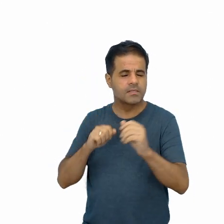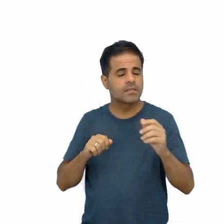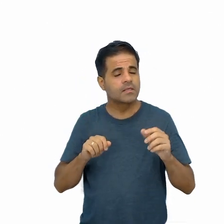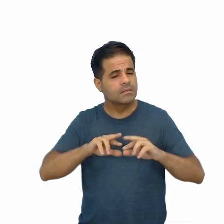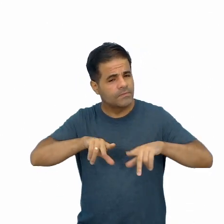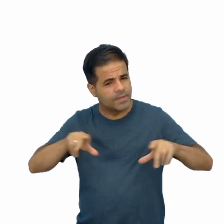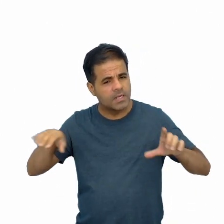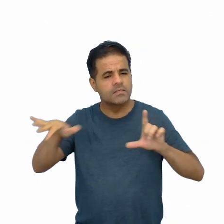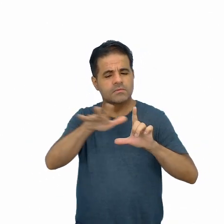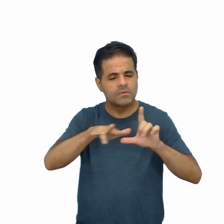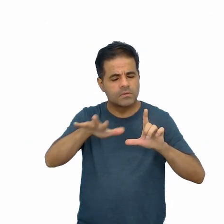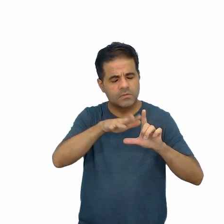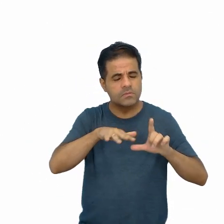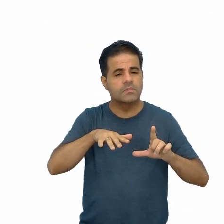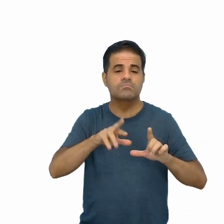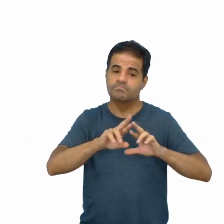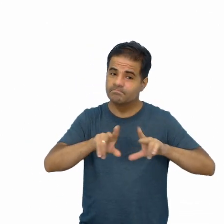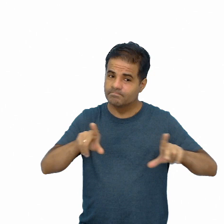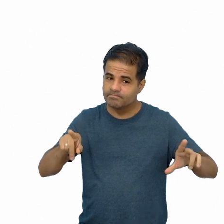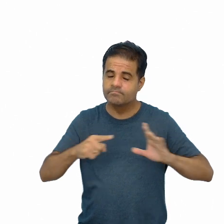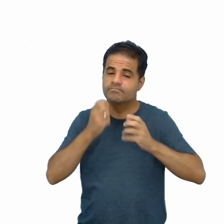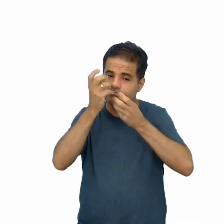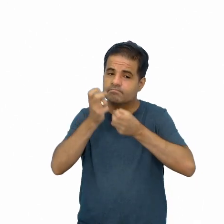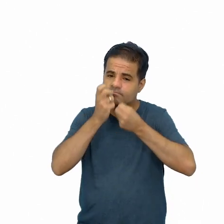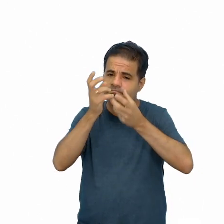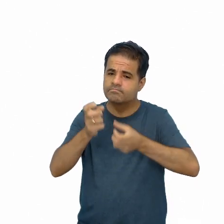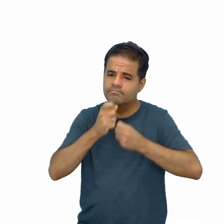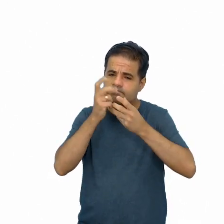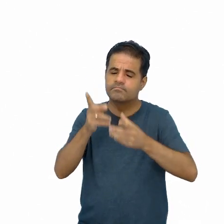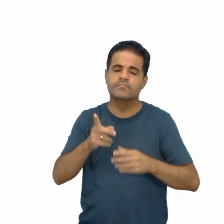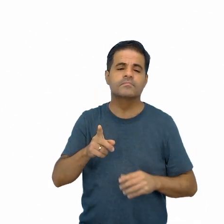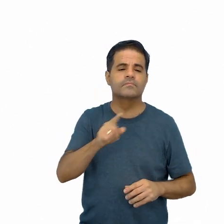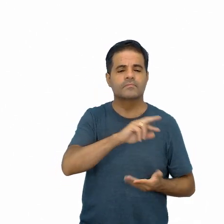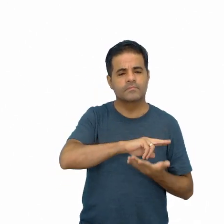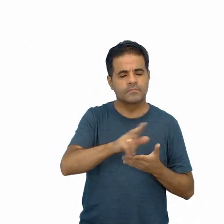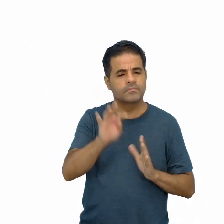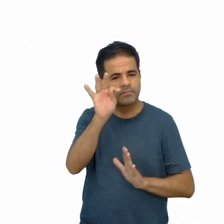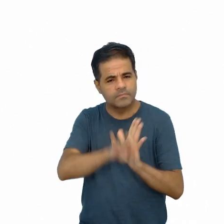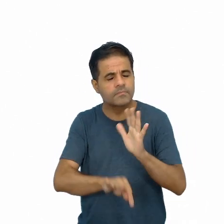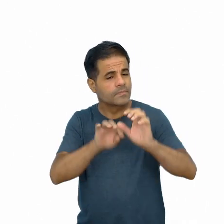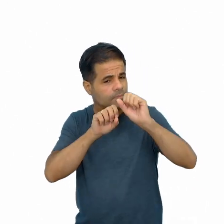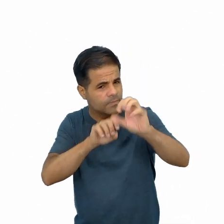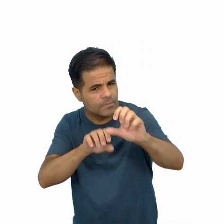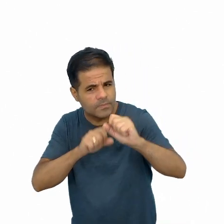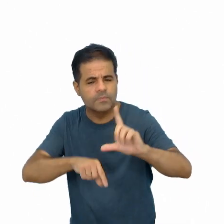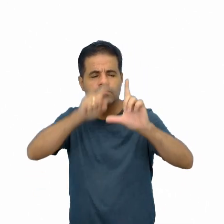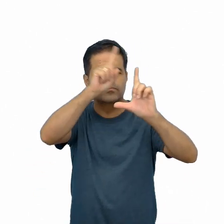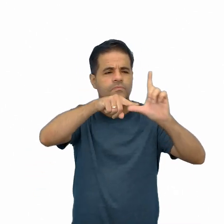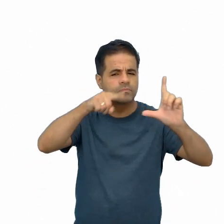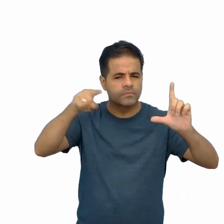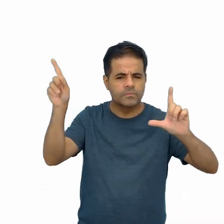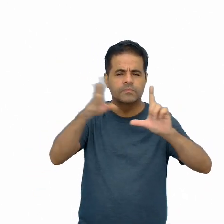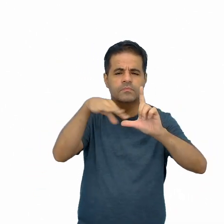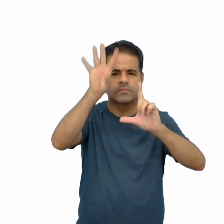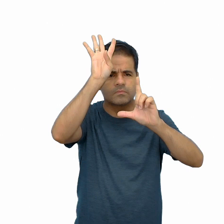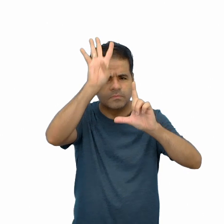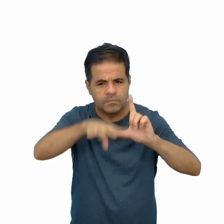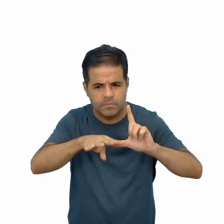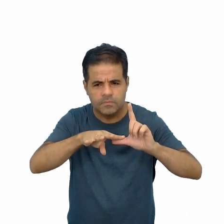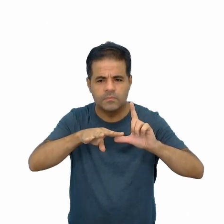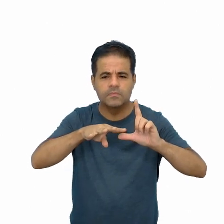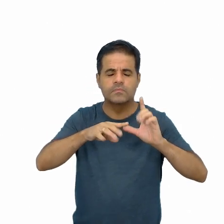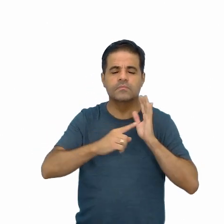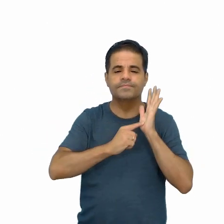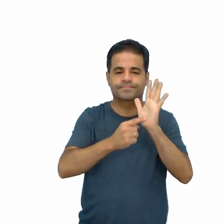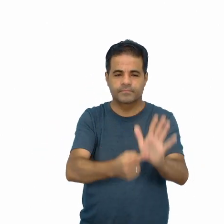diferentes mídias, considerando a apresentação dos dados tanto na forma de textos como em equações, gráficos ou tabelas, além da